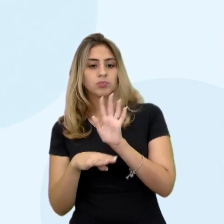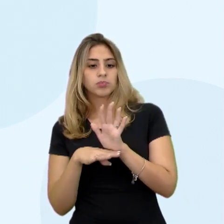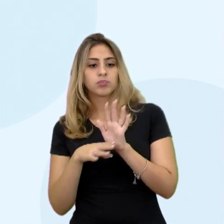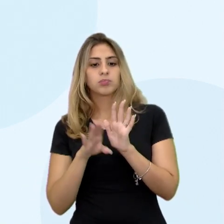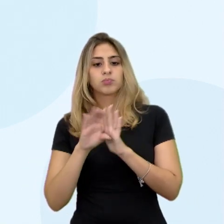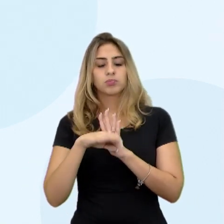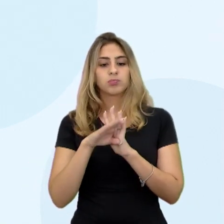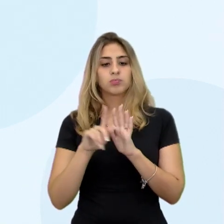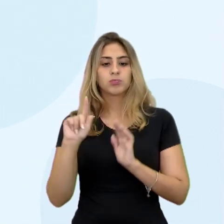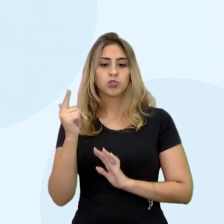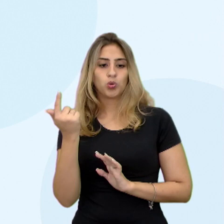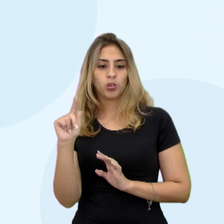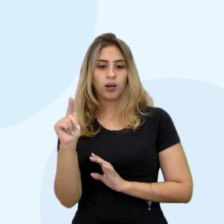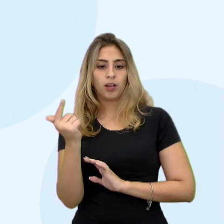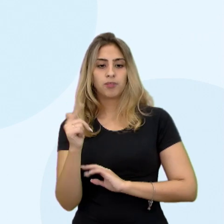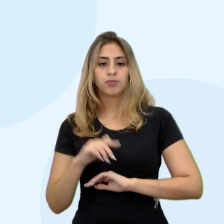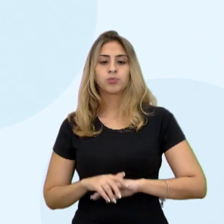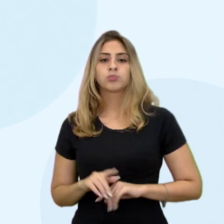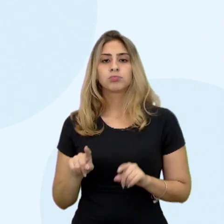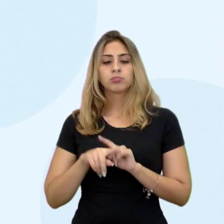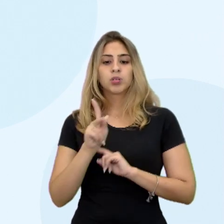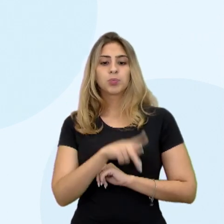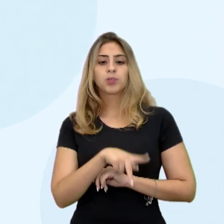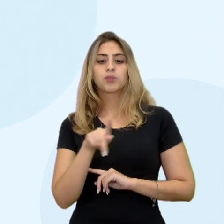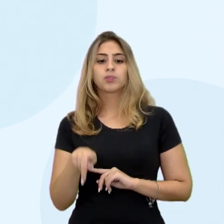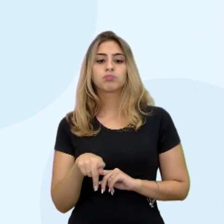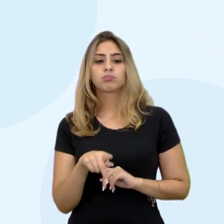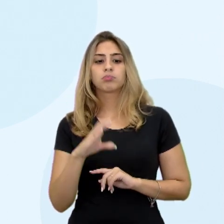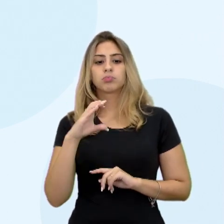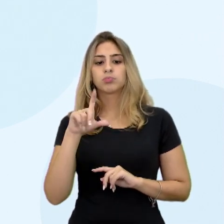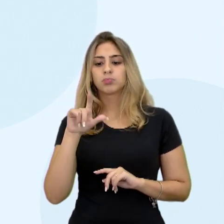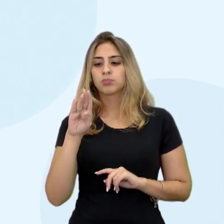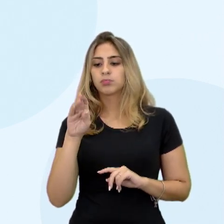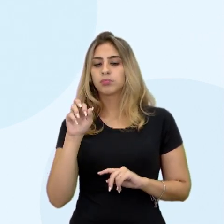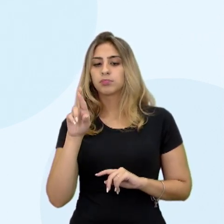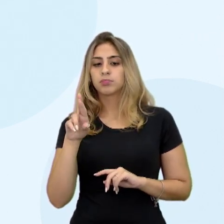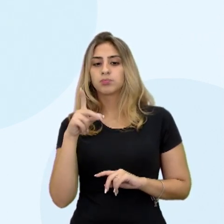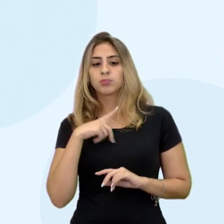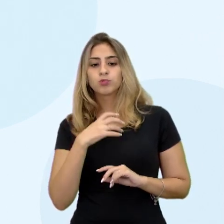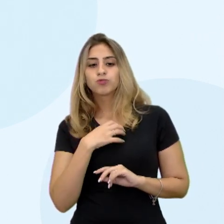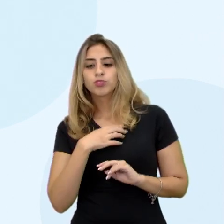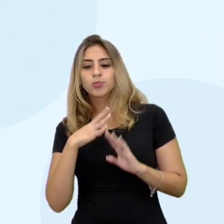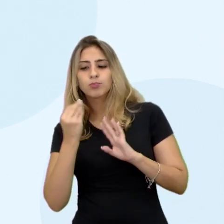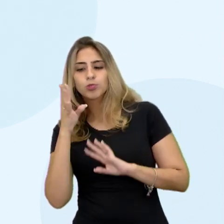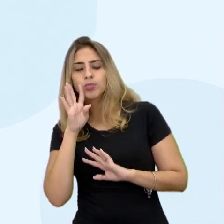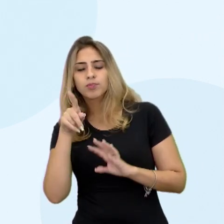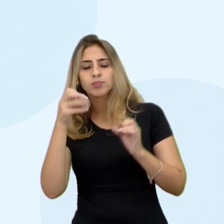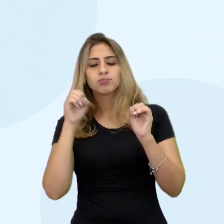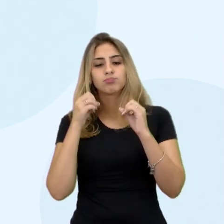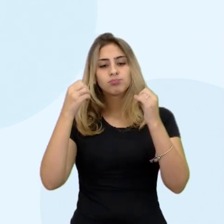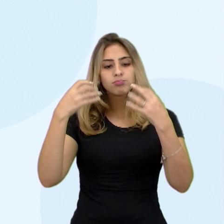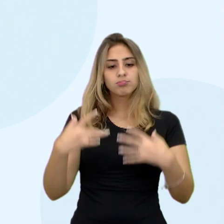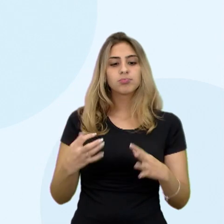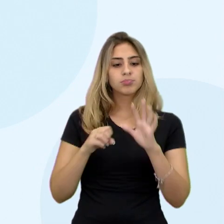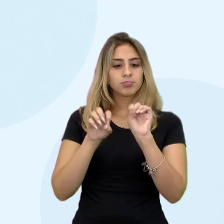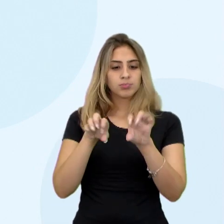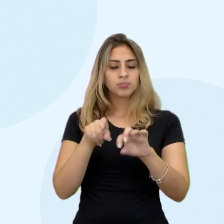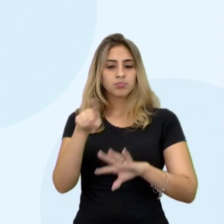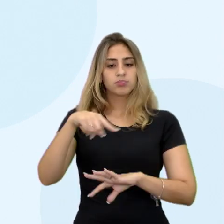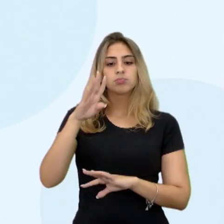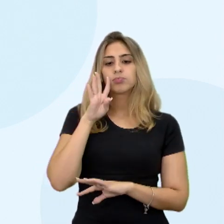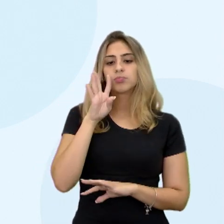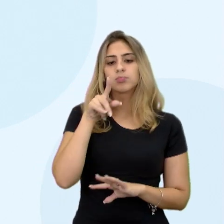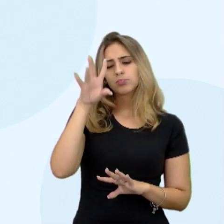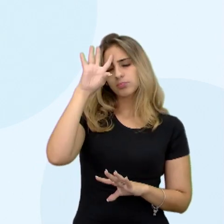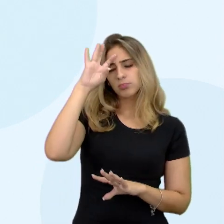conceitos geográficos. E aí o professor Kleber tem uma fórmula muito legal. Ele vai ensinar para vocês um jeito bem legal de